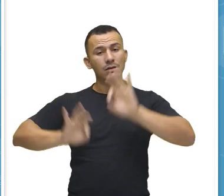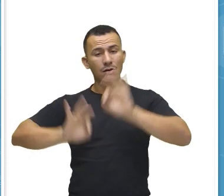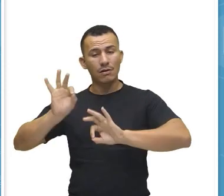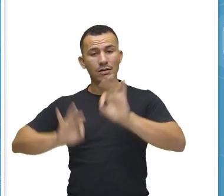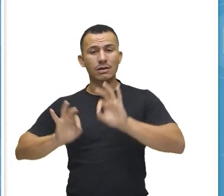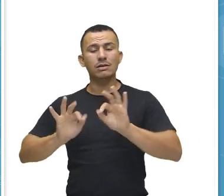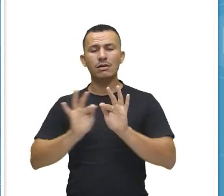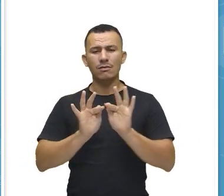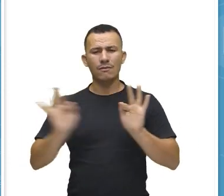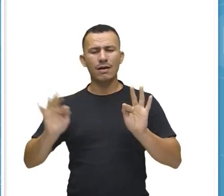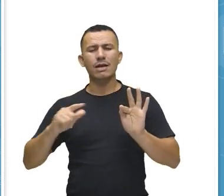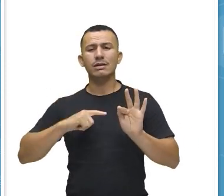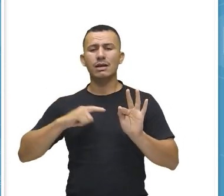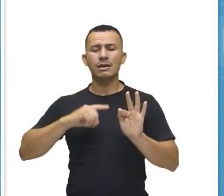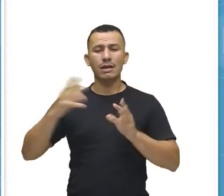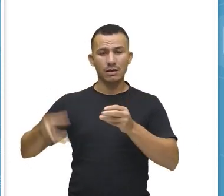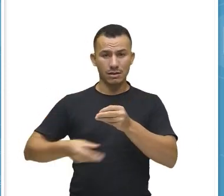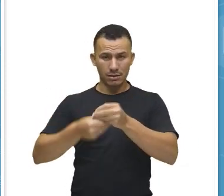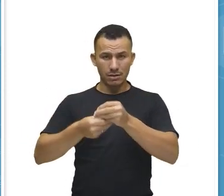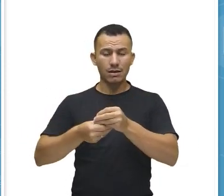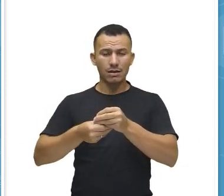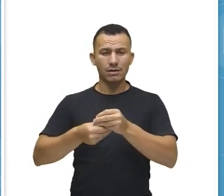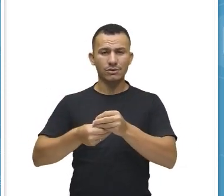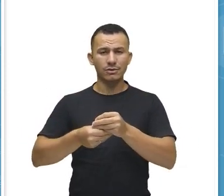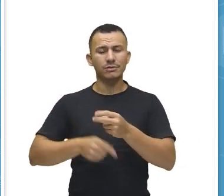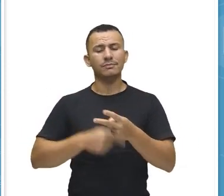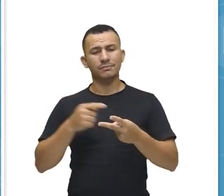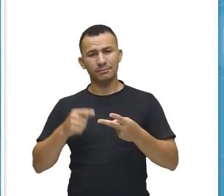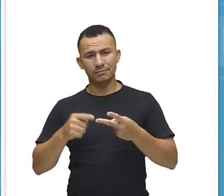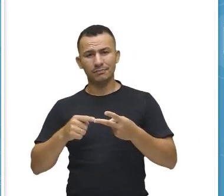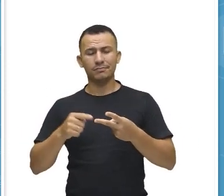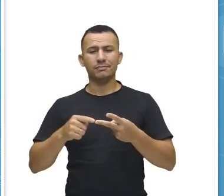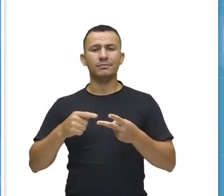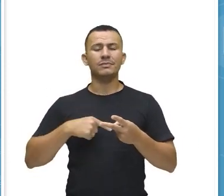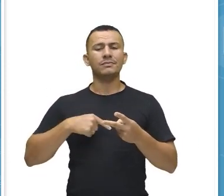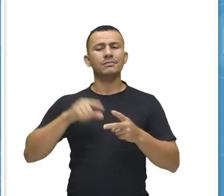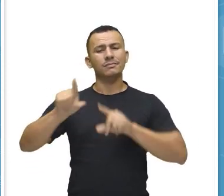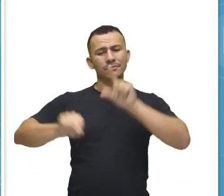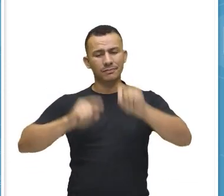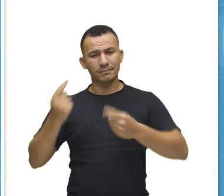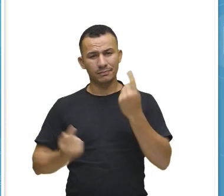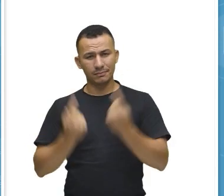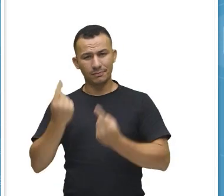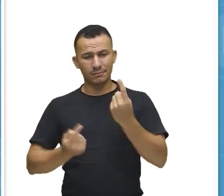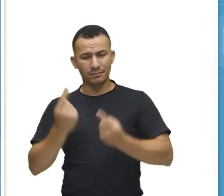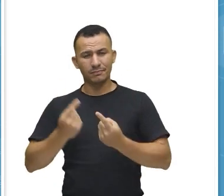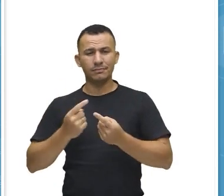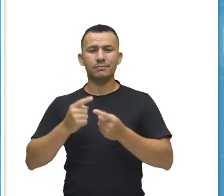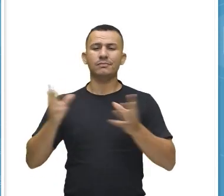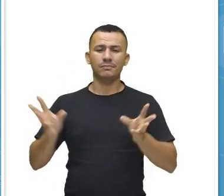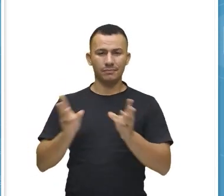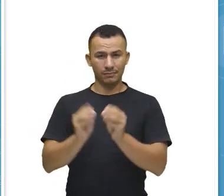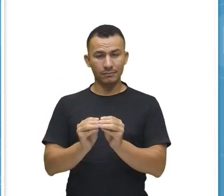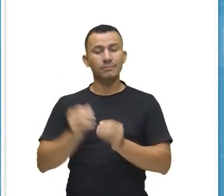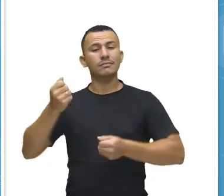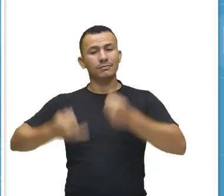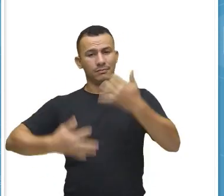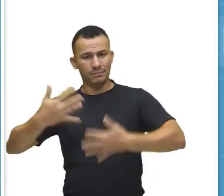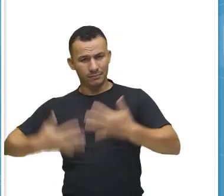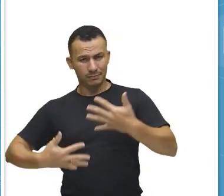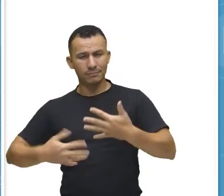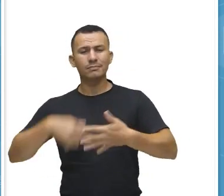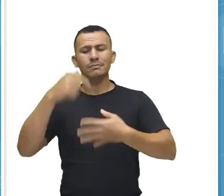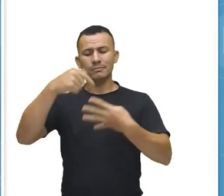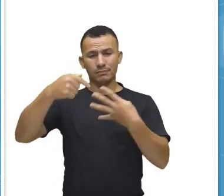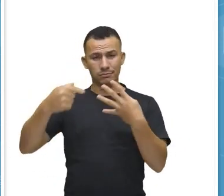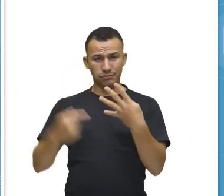orações coordenadas sindéticas, as aditivas, adversativas, conclusivas, explicativas, alternativas, todas